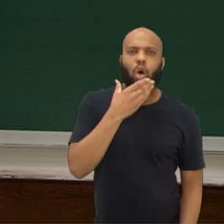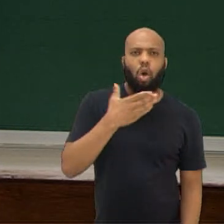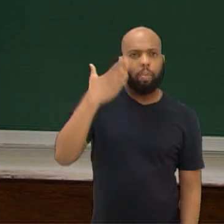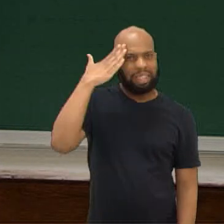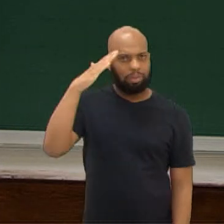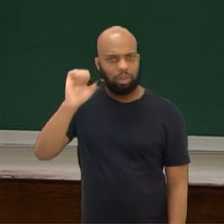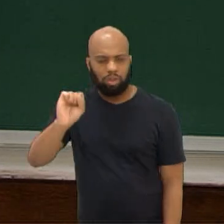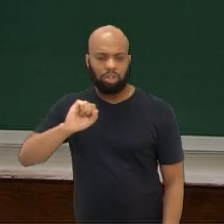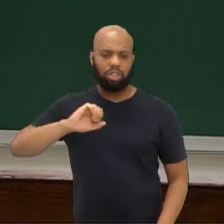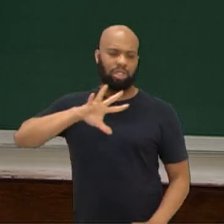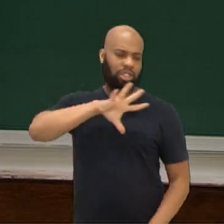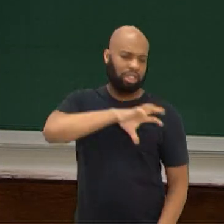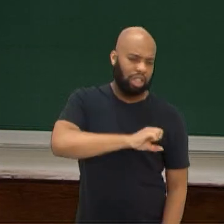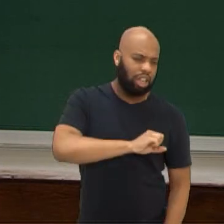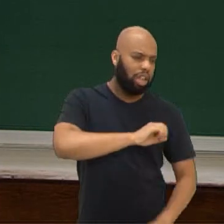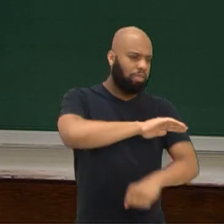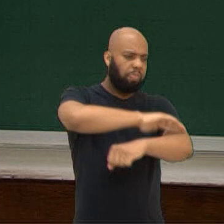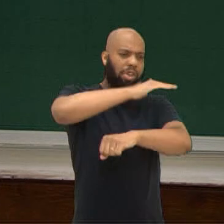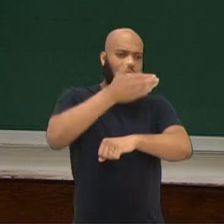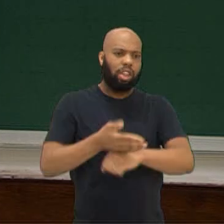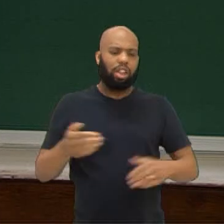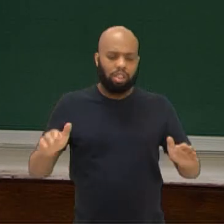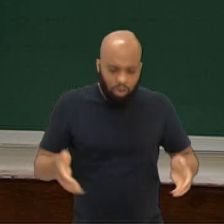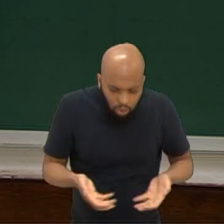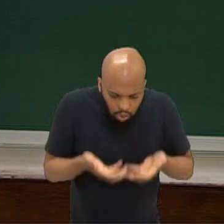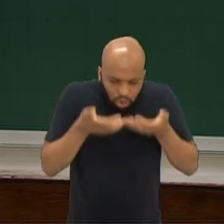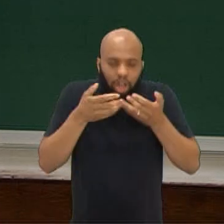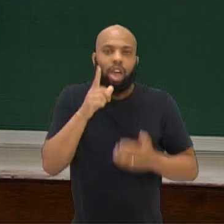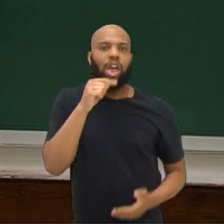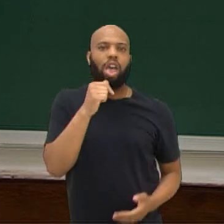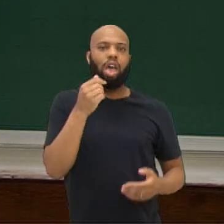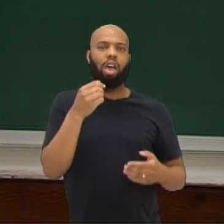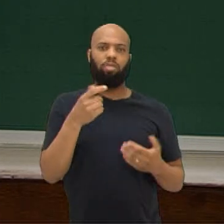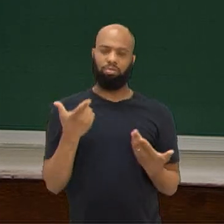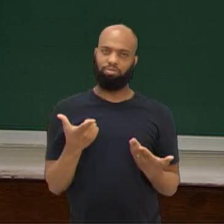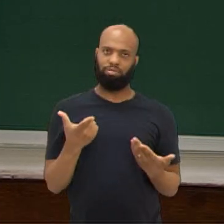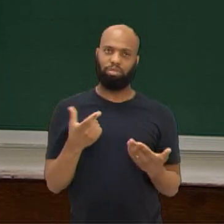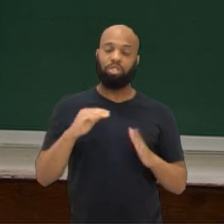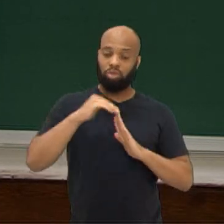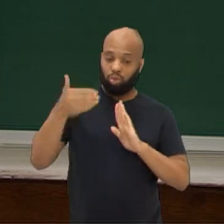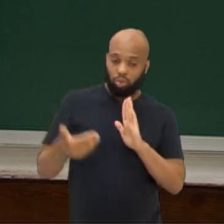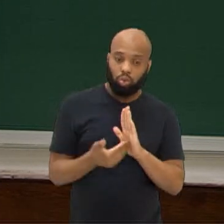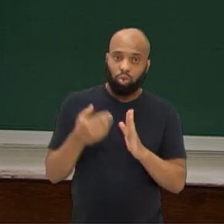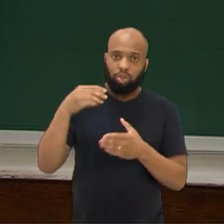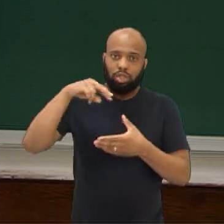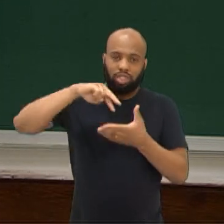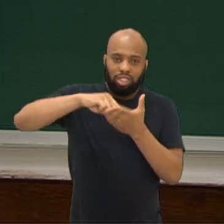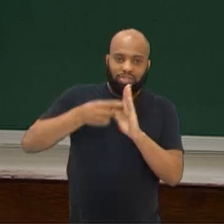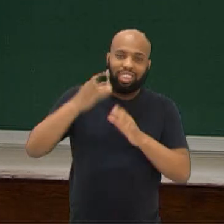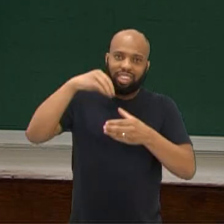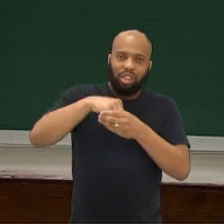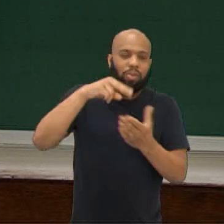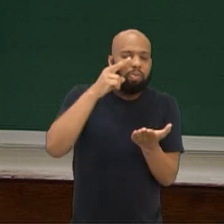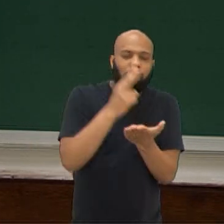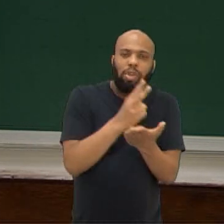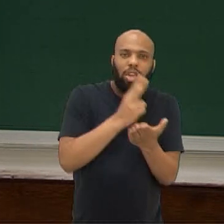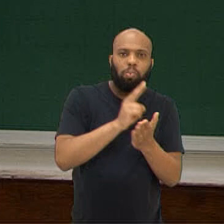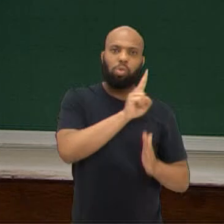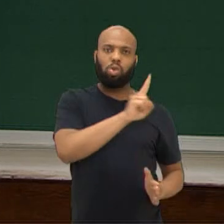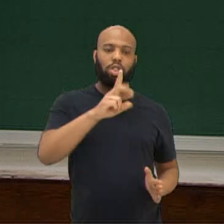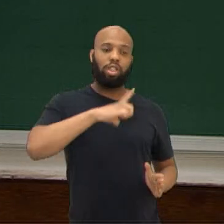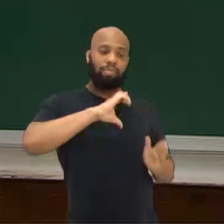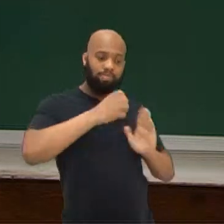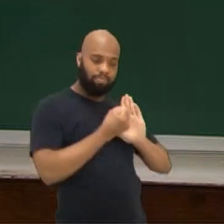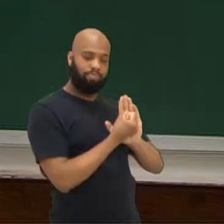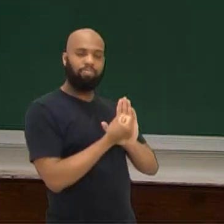ama a montanha e que bebe das águas cristalinas, tudo isso estava dentro do mesmo nome. É algo simbólico, é